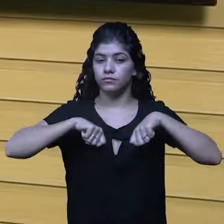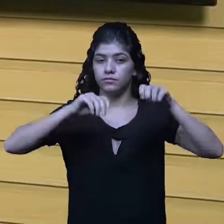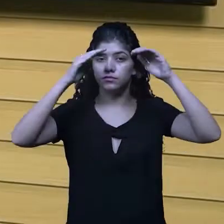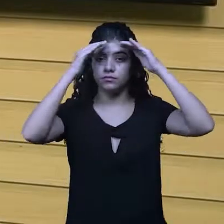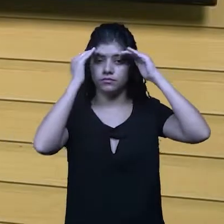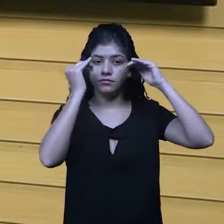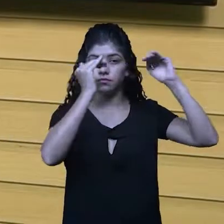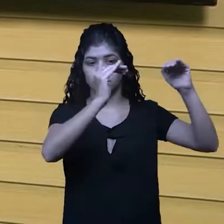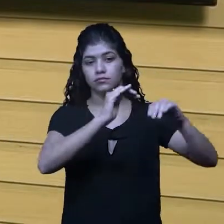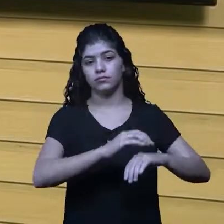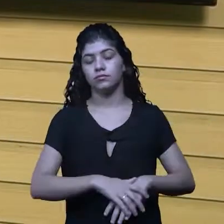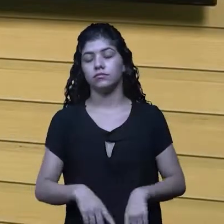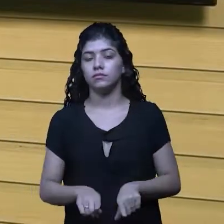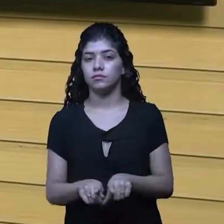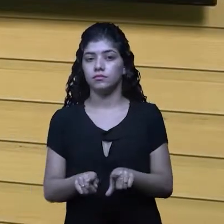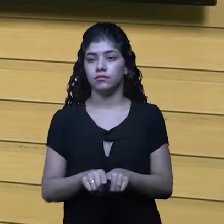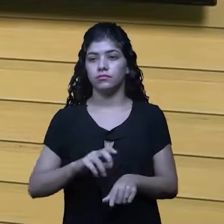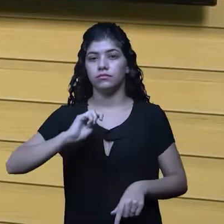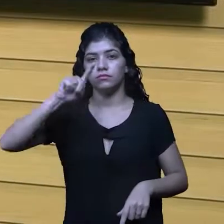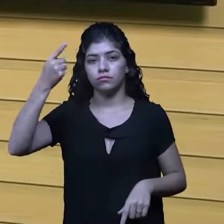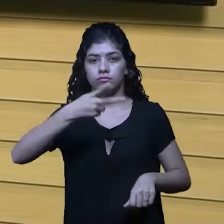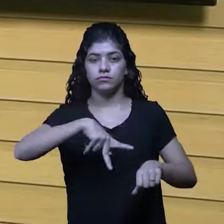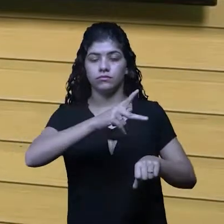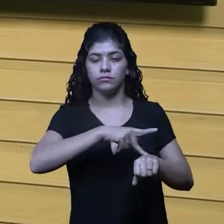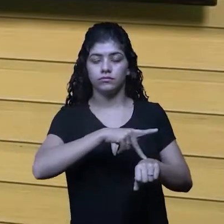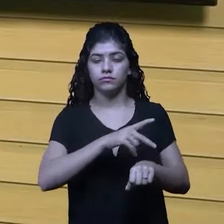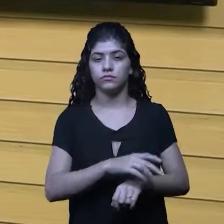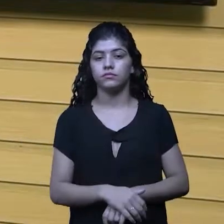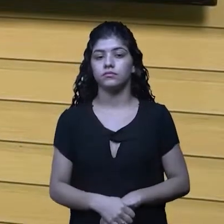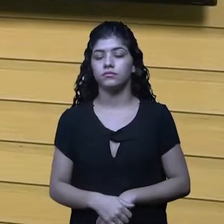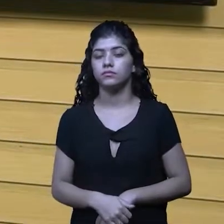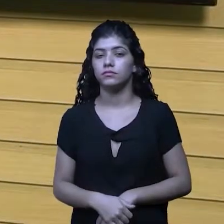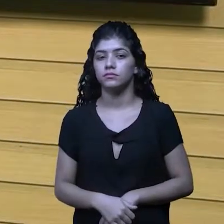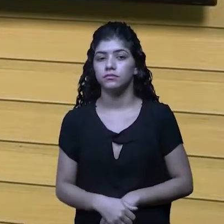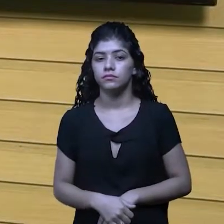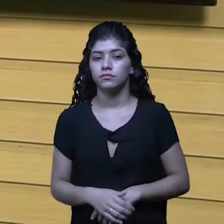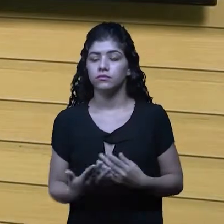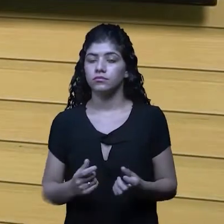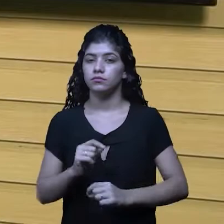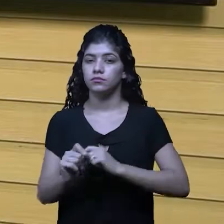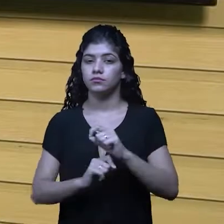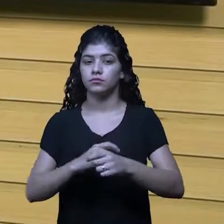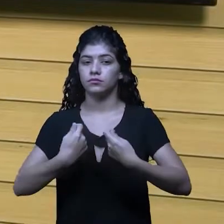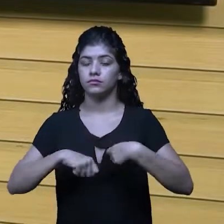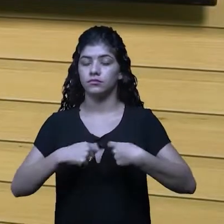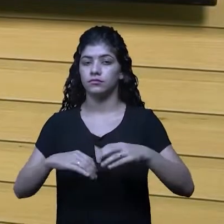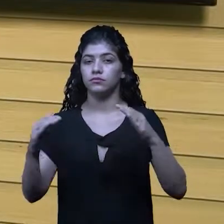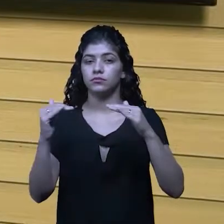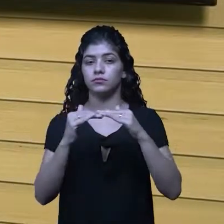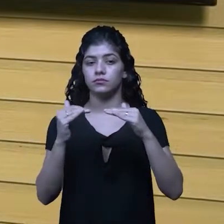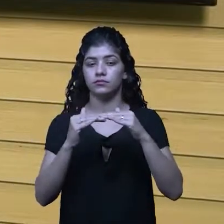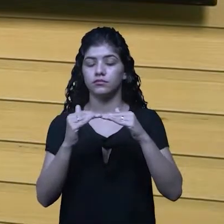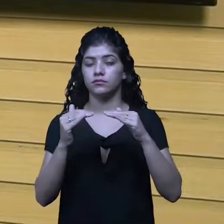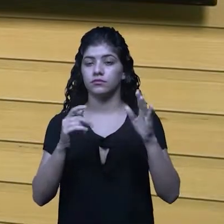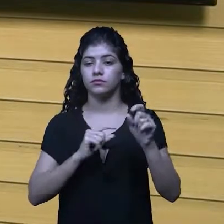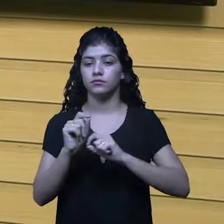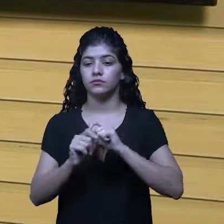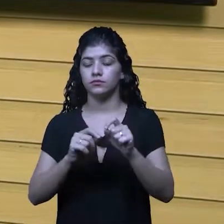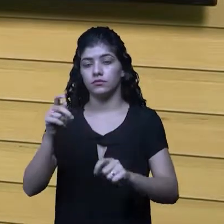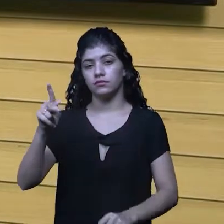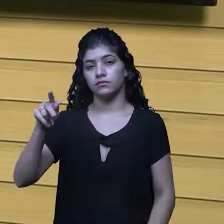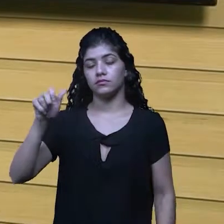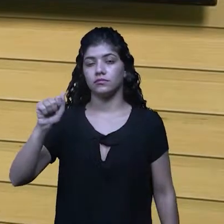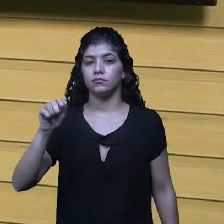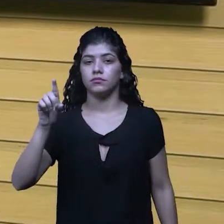gente deve seguir as normas internacionais. Tá? E essas medidas, elas devem estar de acordo com